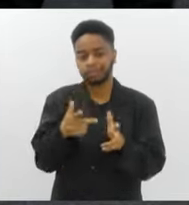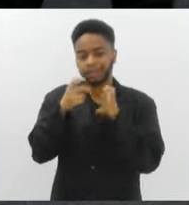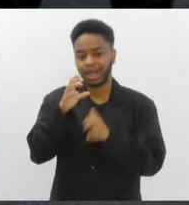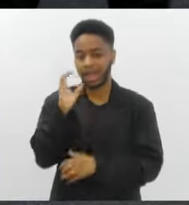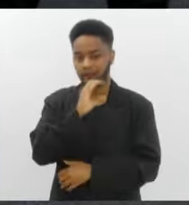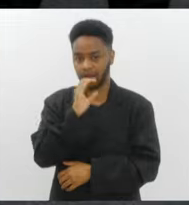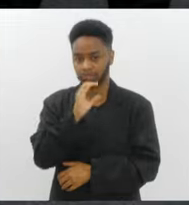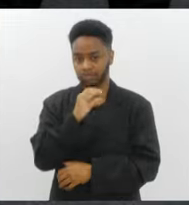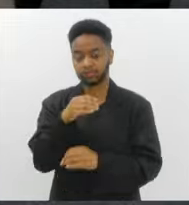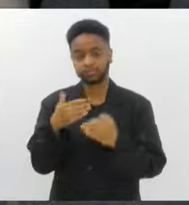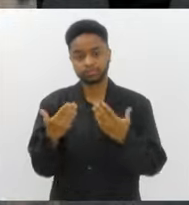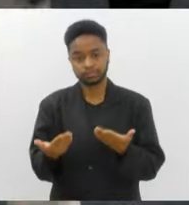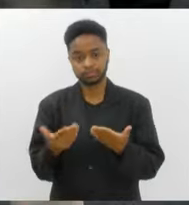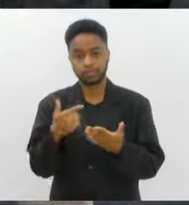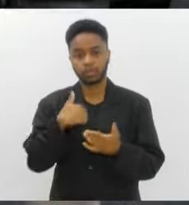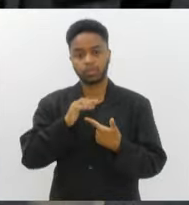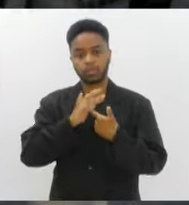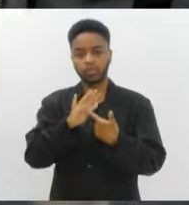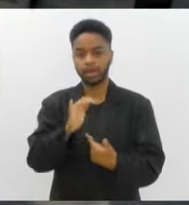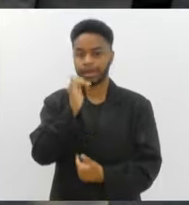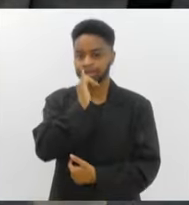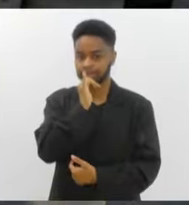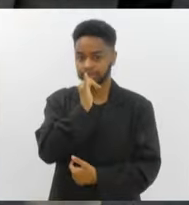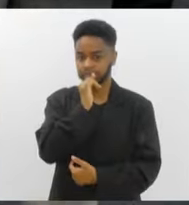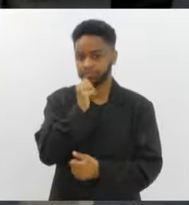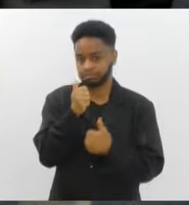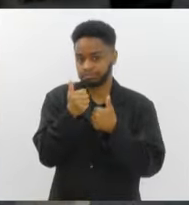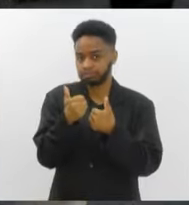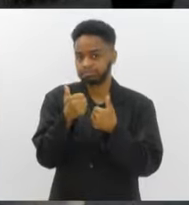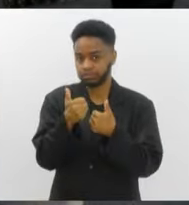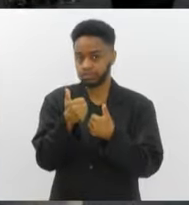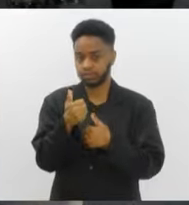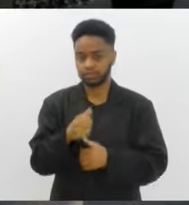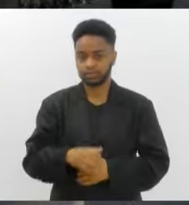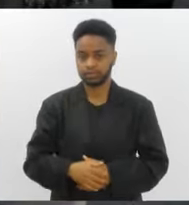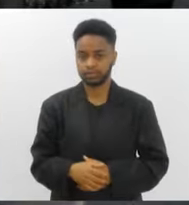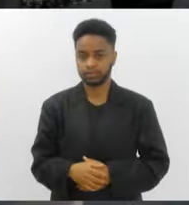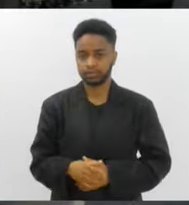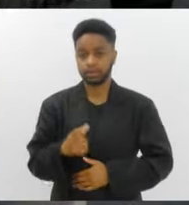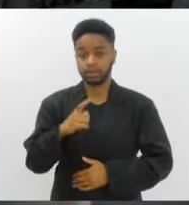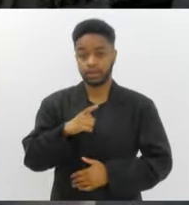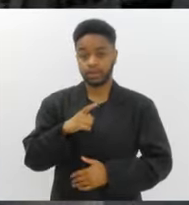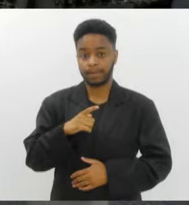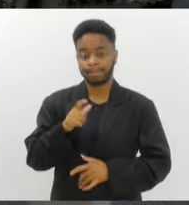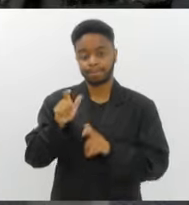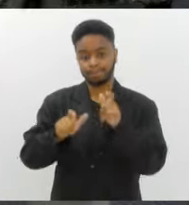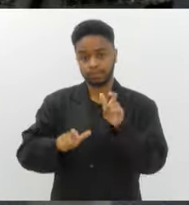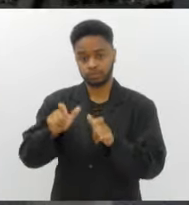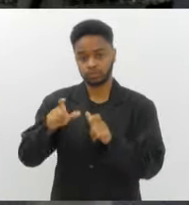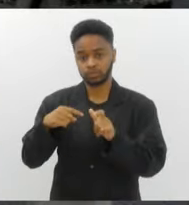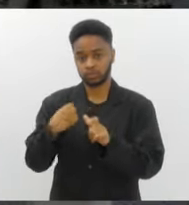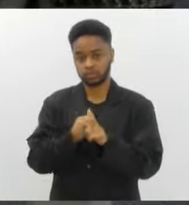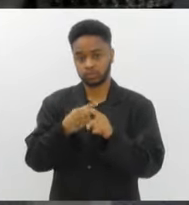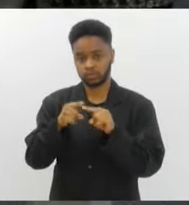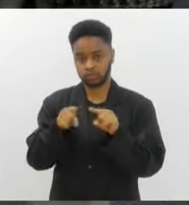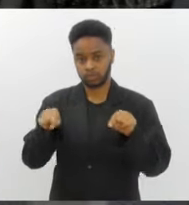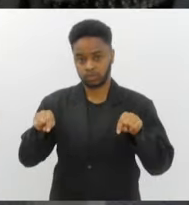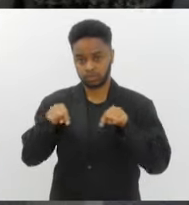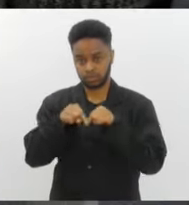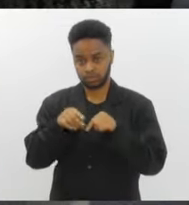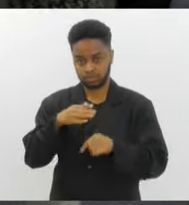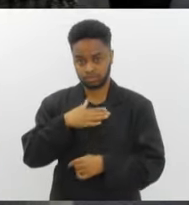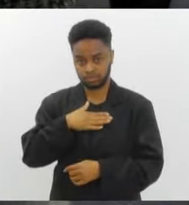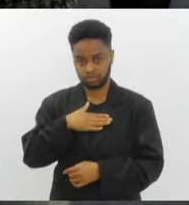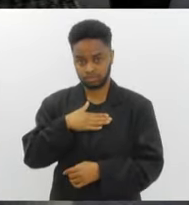um exemplo recente e bem-sucedido. Pessoas do nosso gabinete, né?